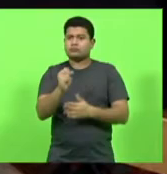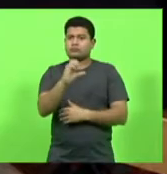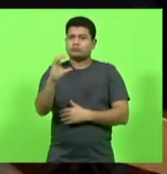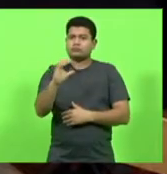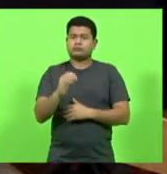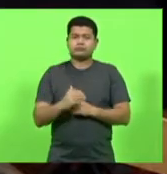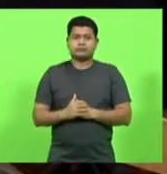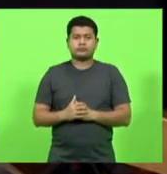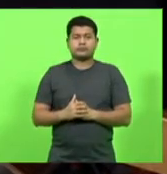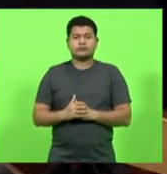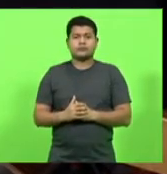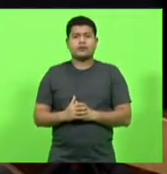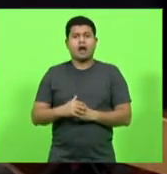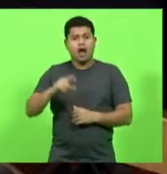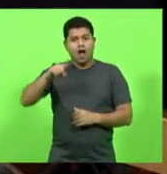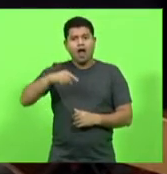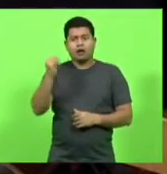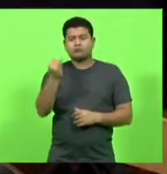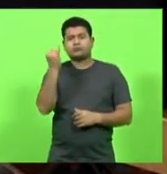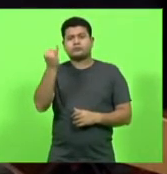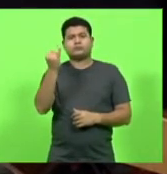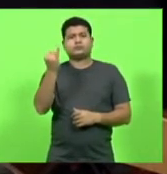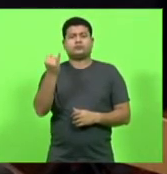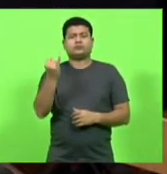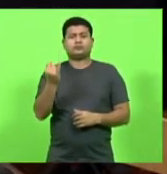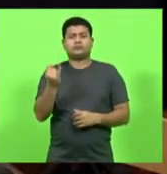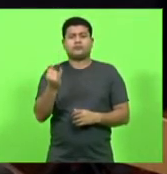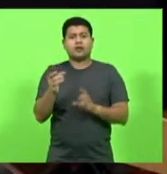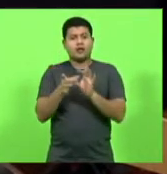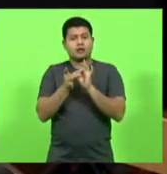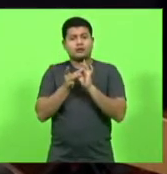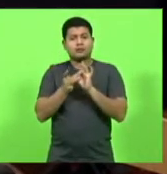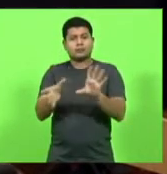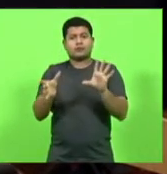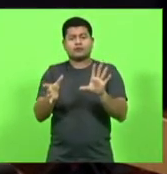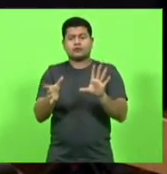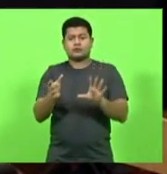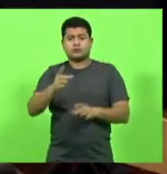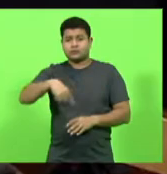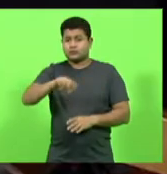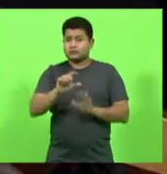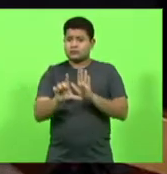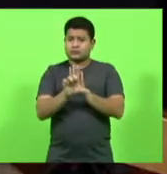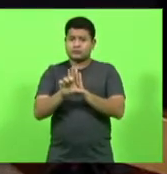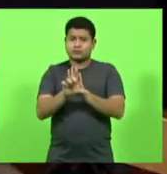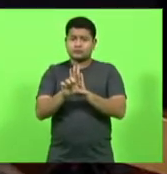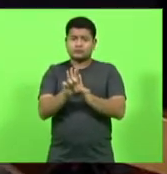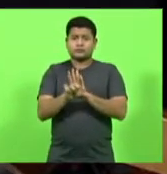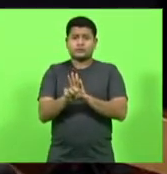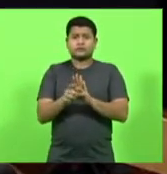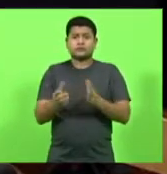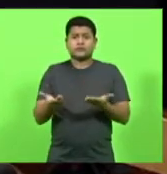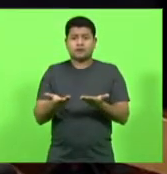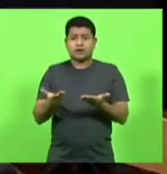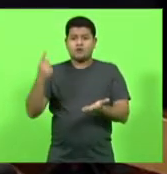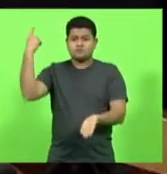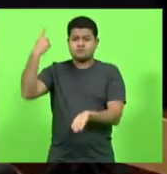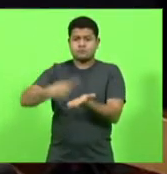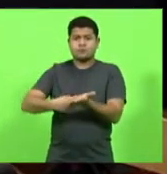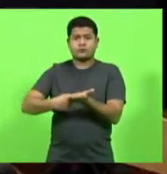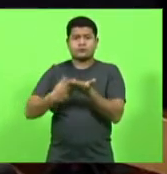Esse é um passo importante que a autorização legislativa que nós vamos dar nessa tarde para a celebração do convênio com o